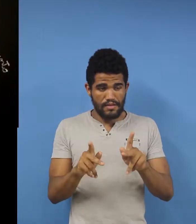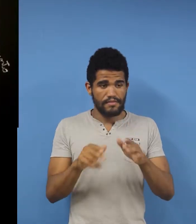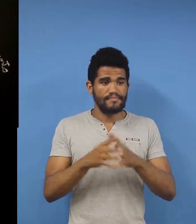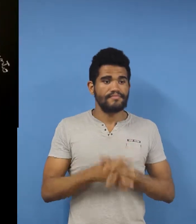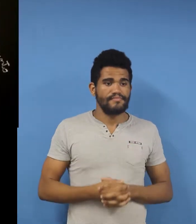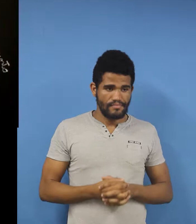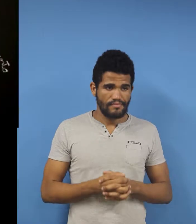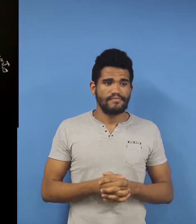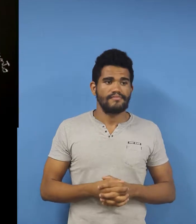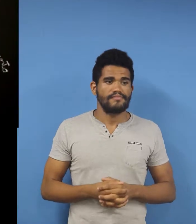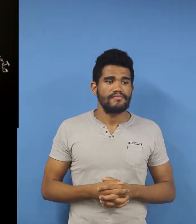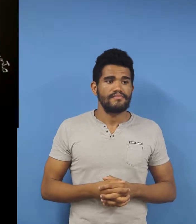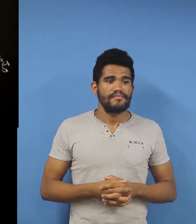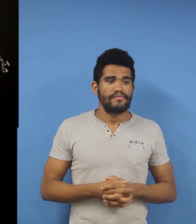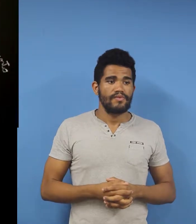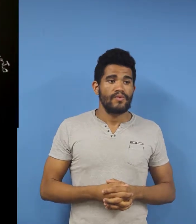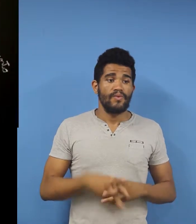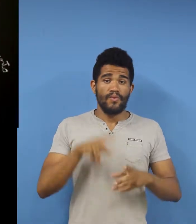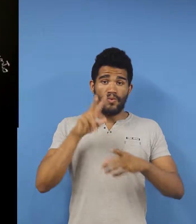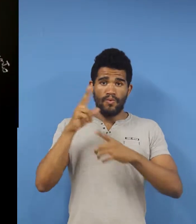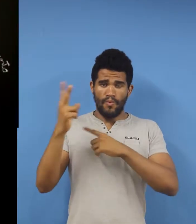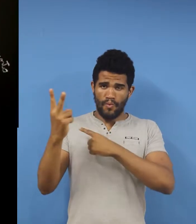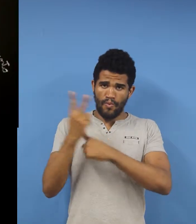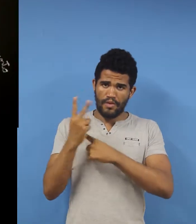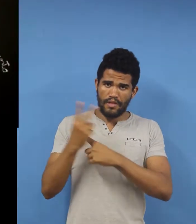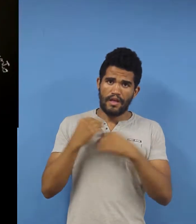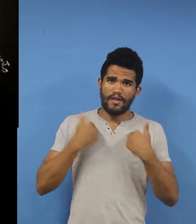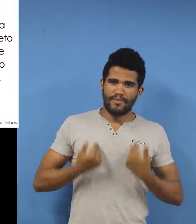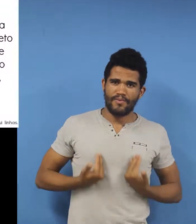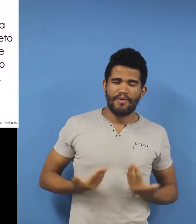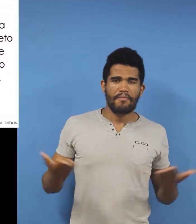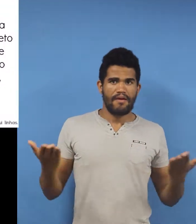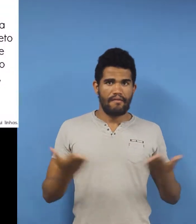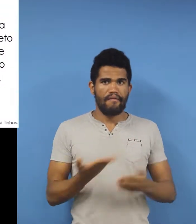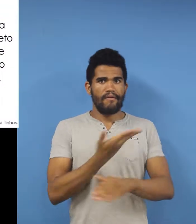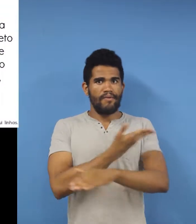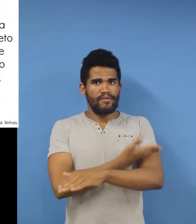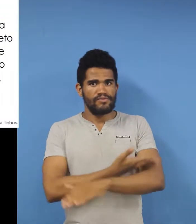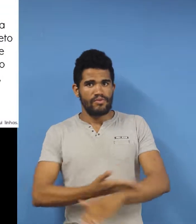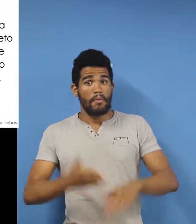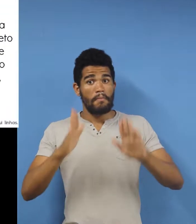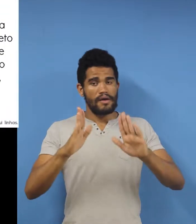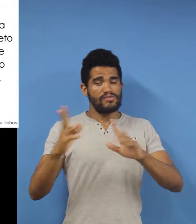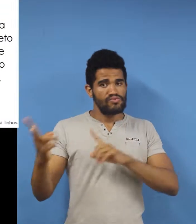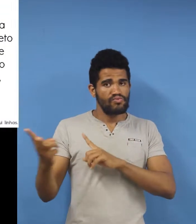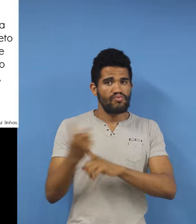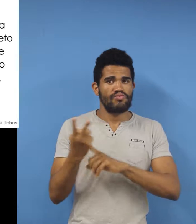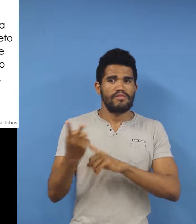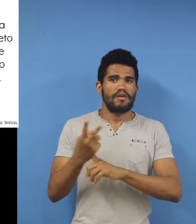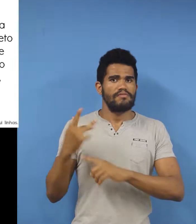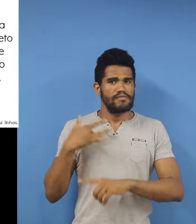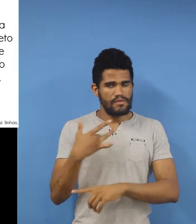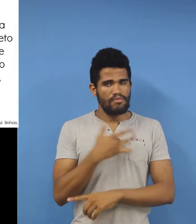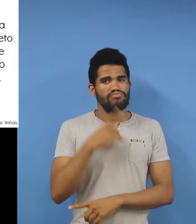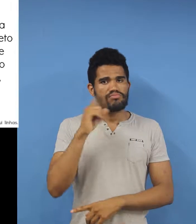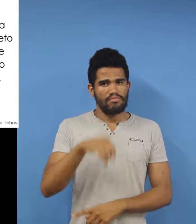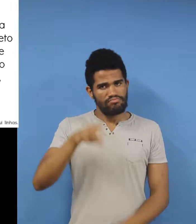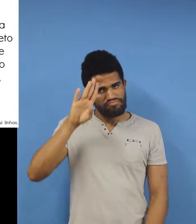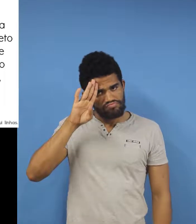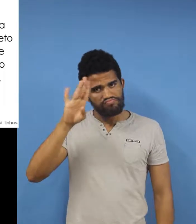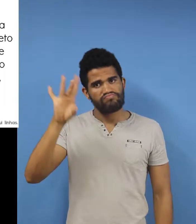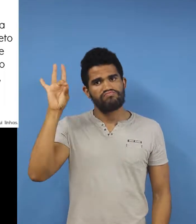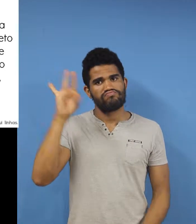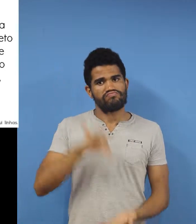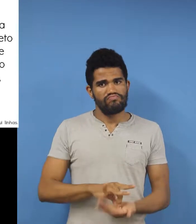minha estratégia argumentativa e criativa, tá? Vamos lá. Cuidar do corpo está na moda,